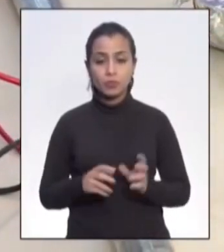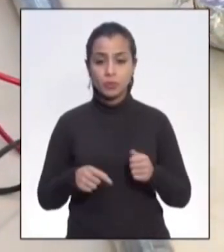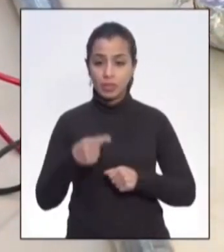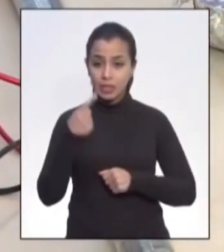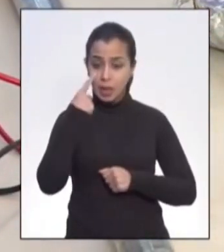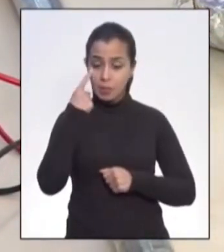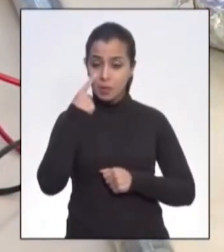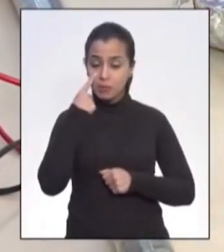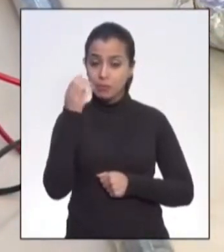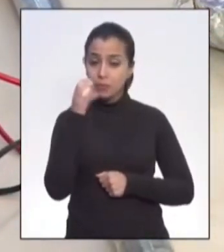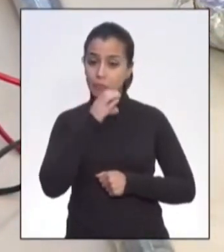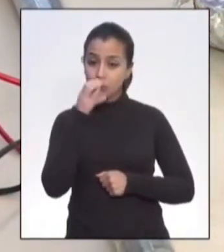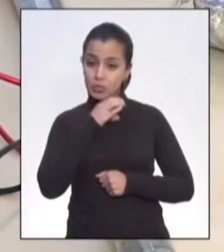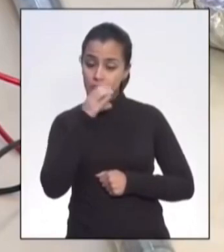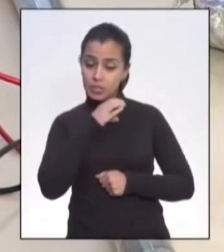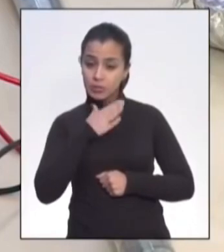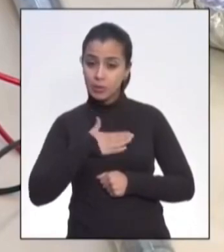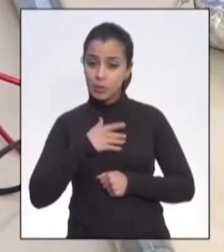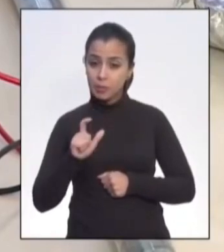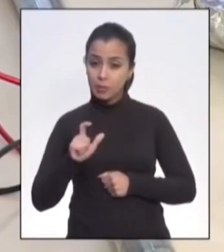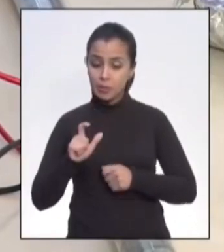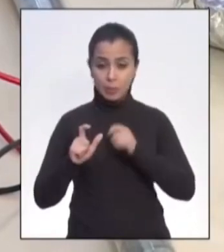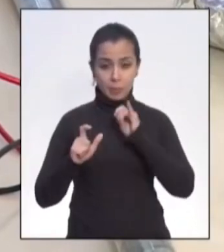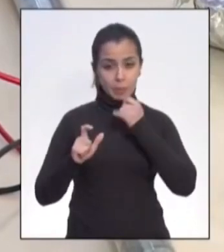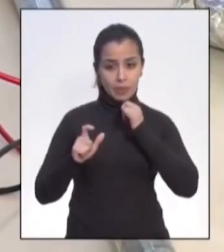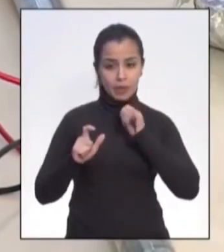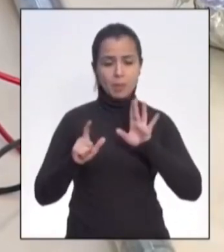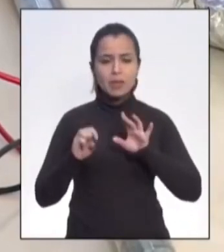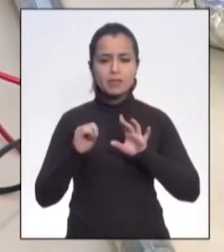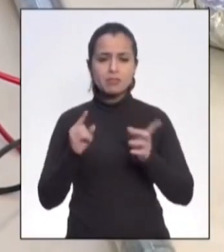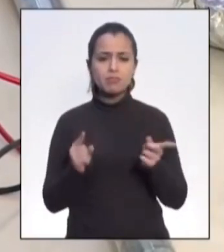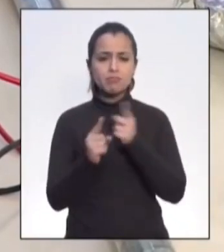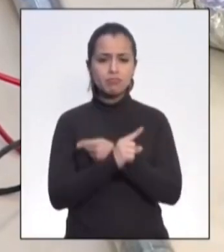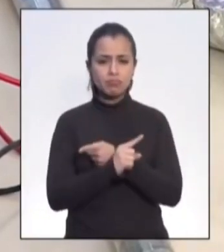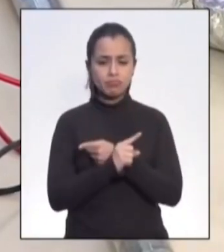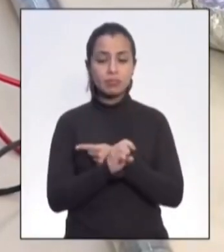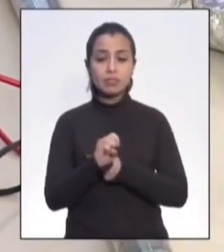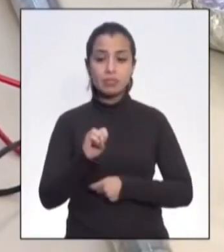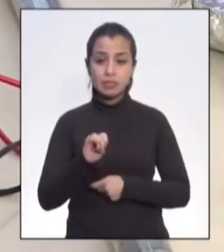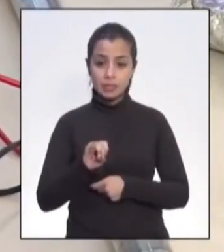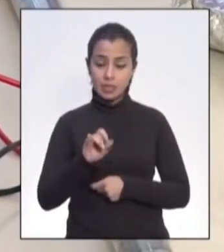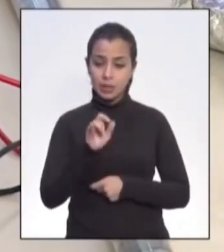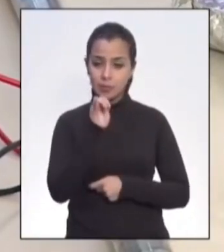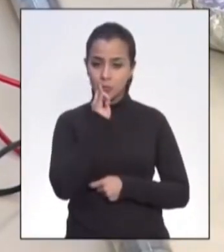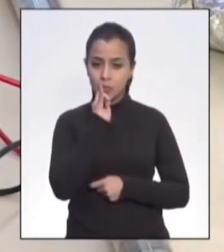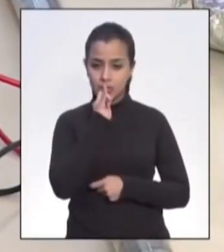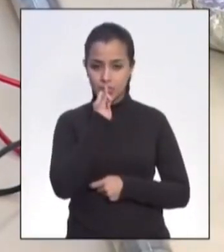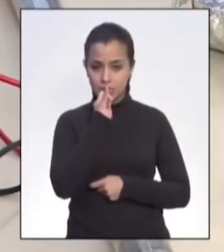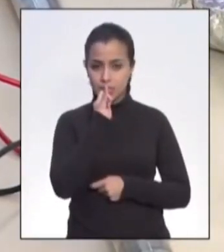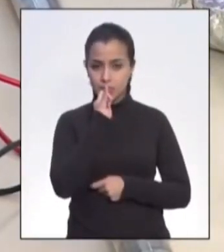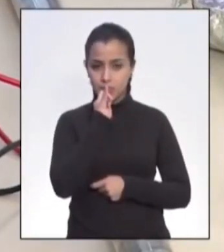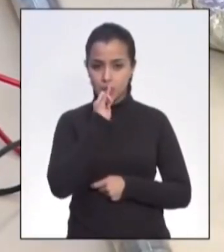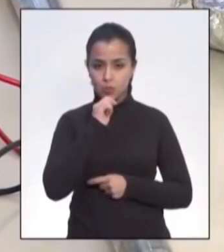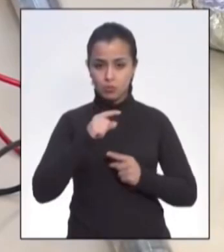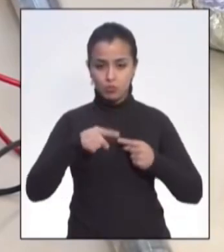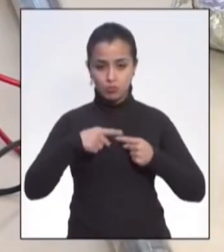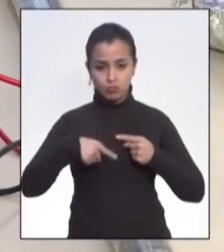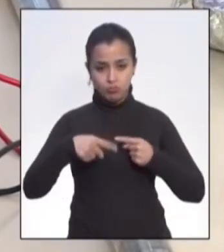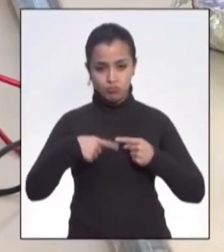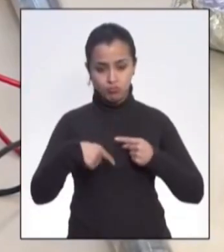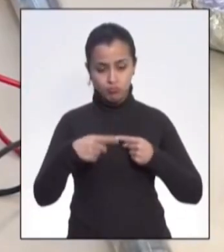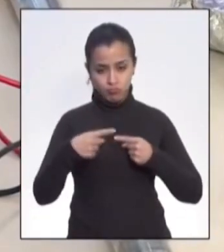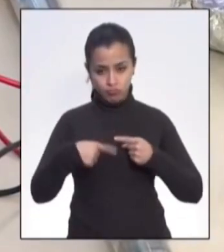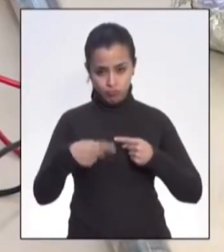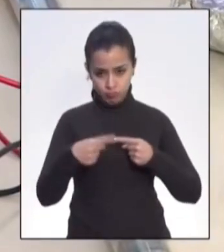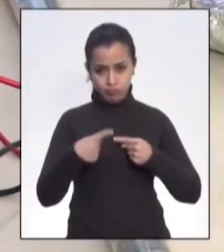pilha. Pois se a gente fizer o contrário, né, a gente, em vez de girar, pôr esse motor